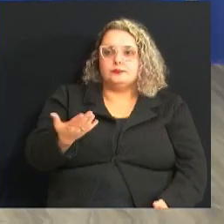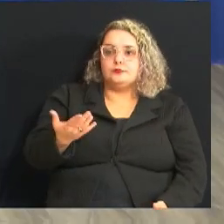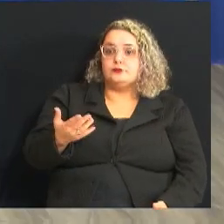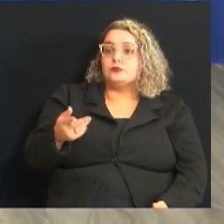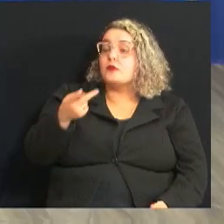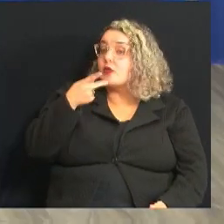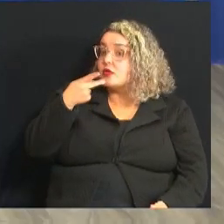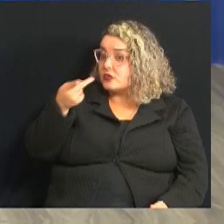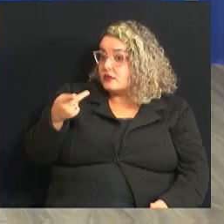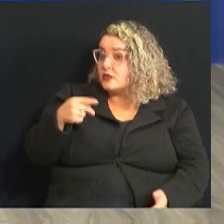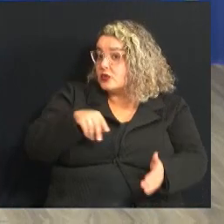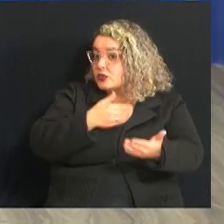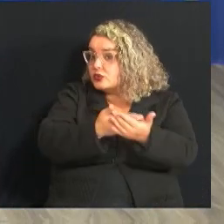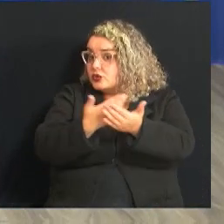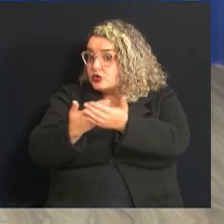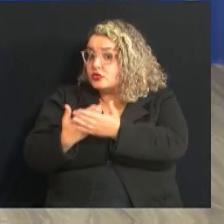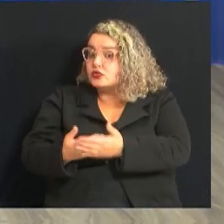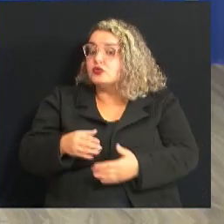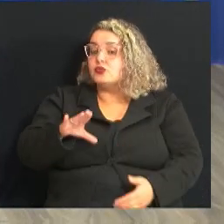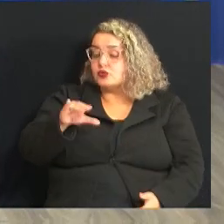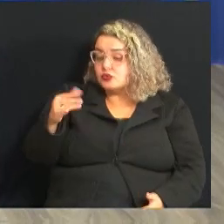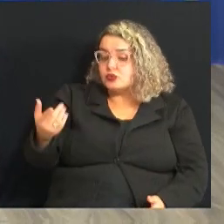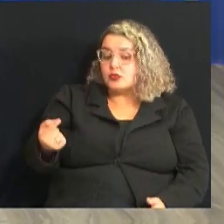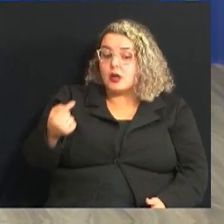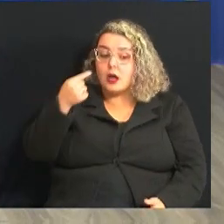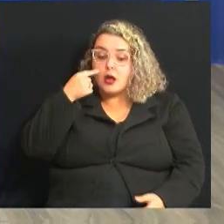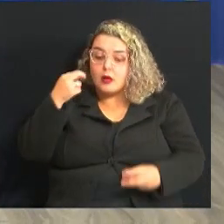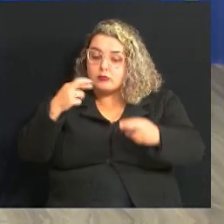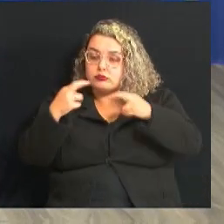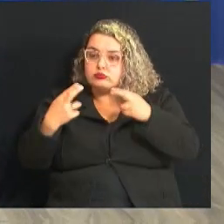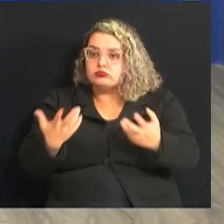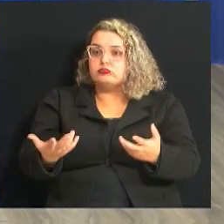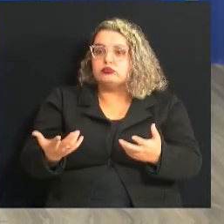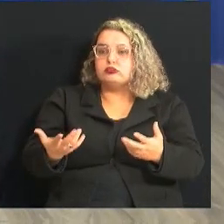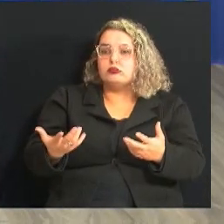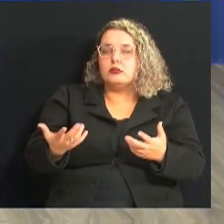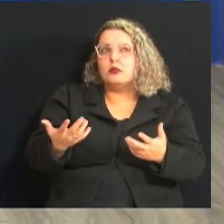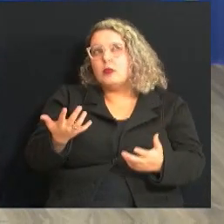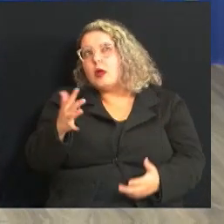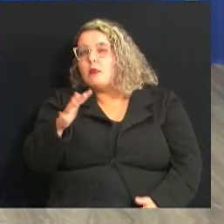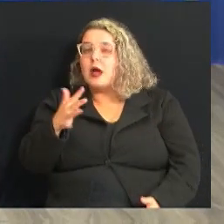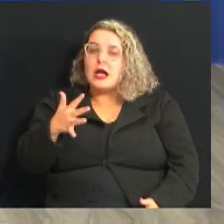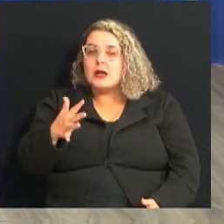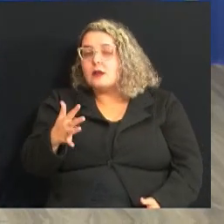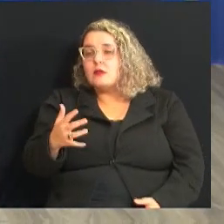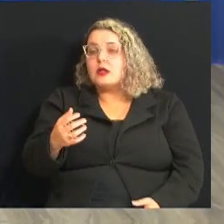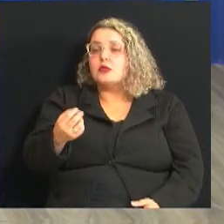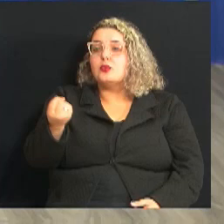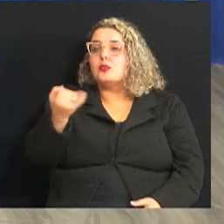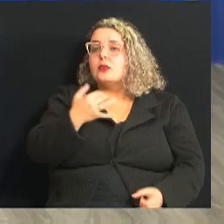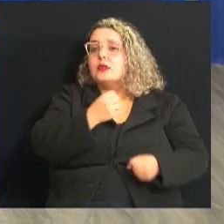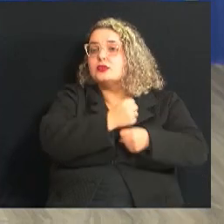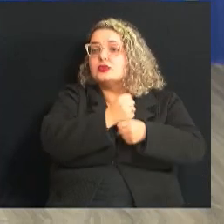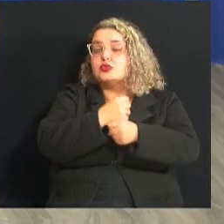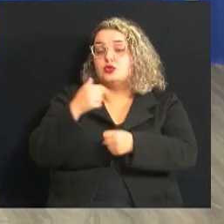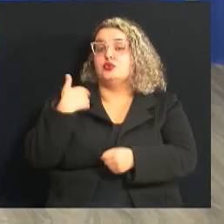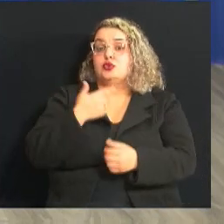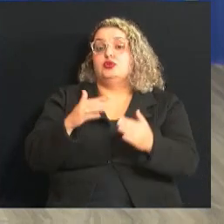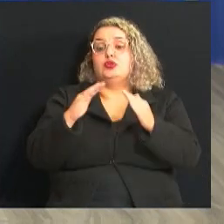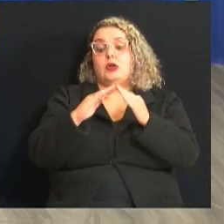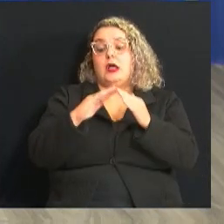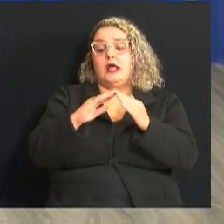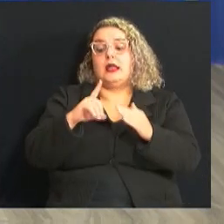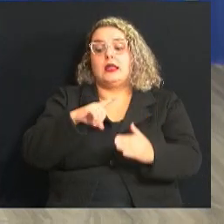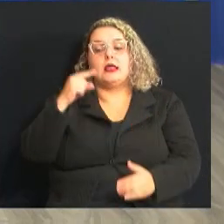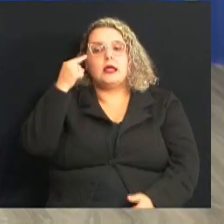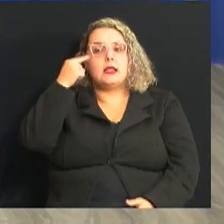deu origem a esses estudos, né? A gente está falando de uma escala de tempo de quanto, mais ou menos? Porque a gente de casa tem uma ideia da ciência como